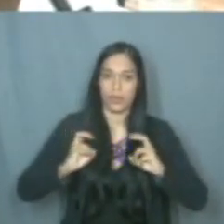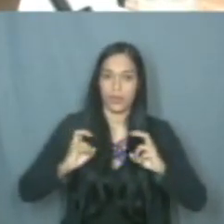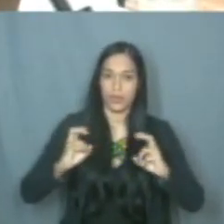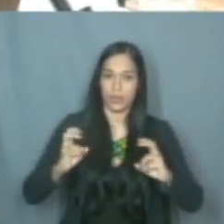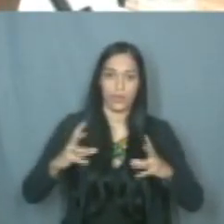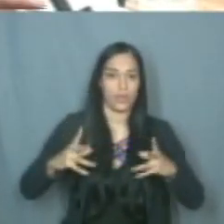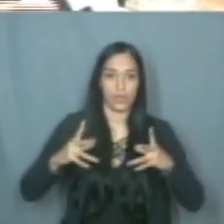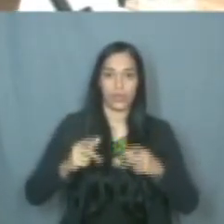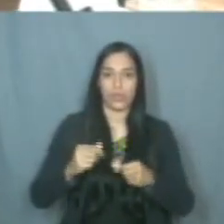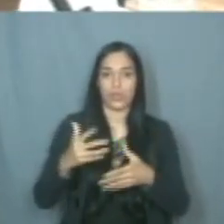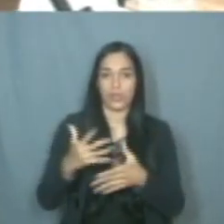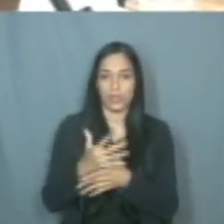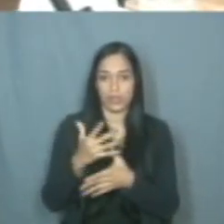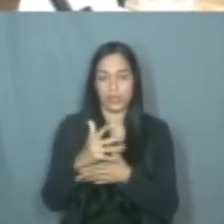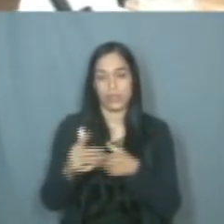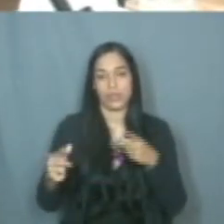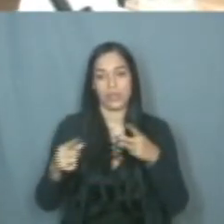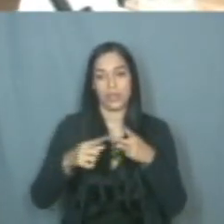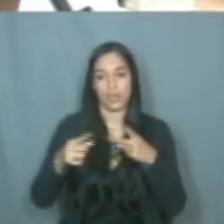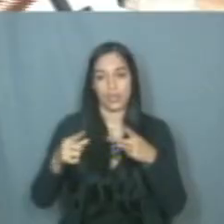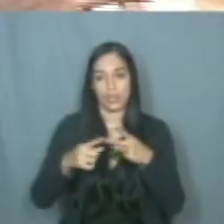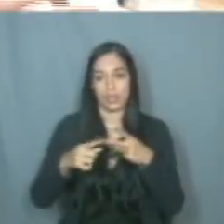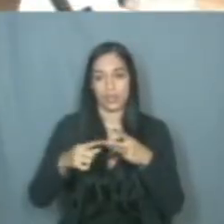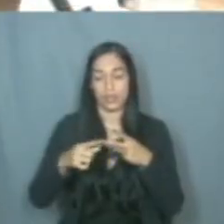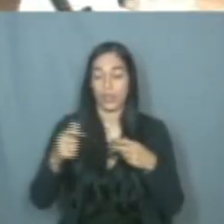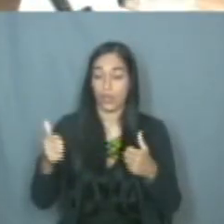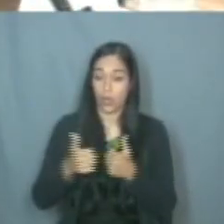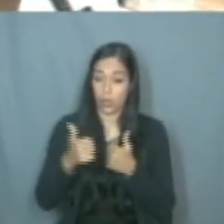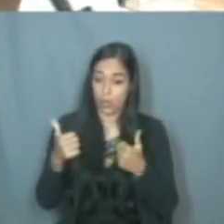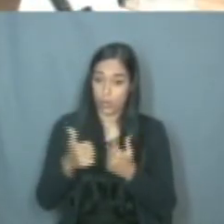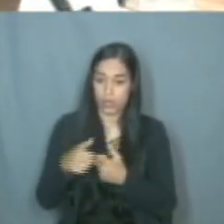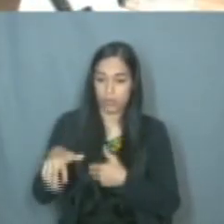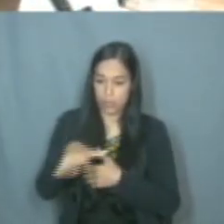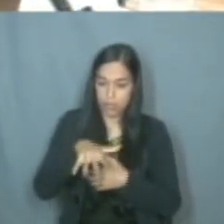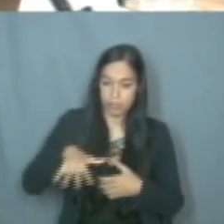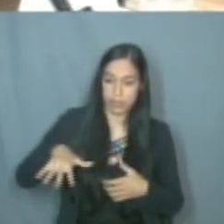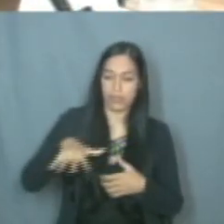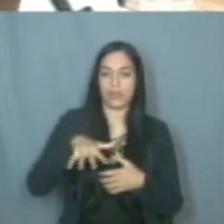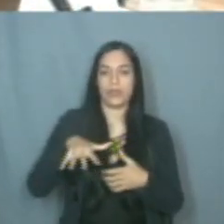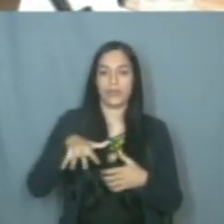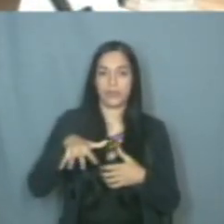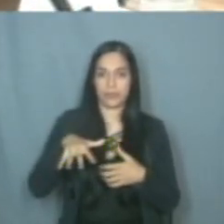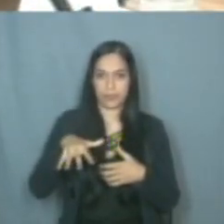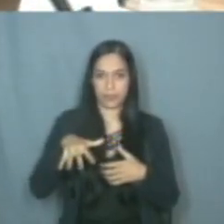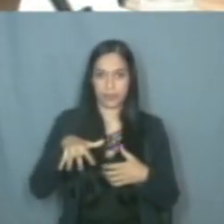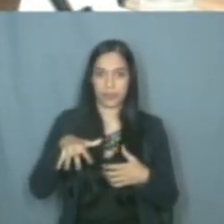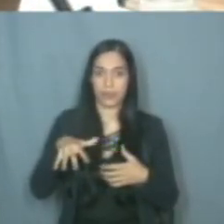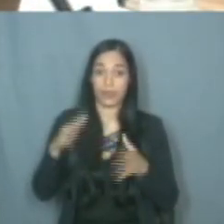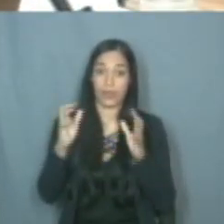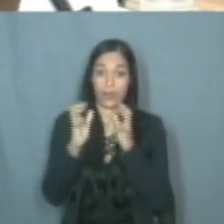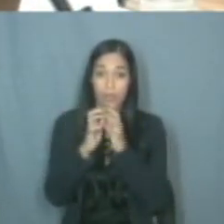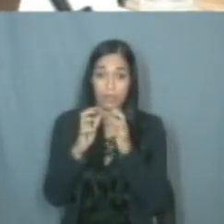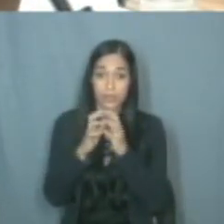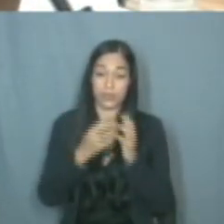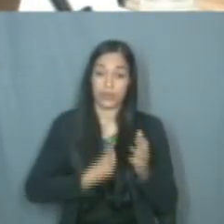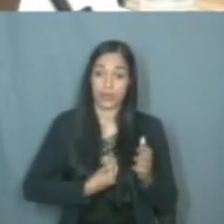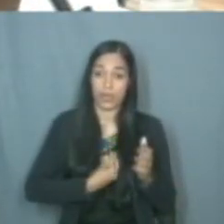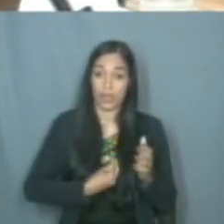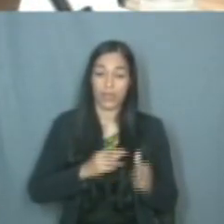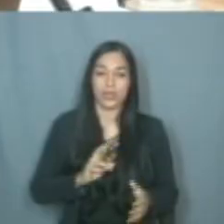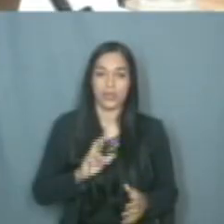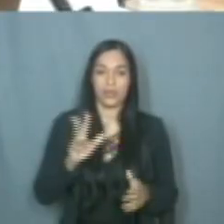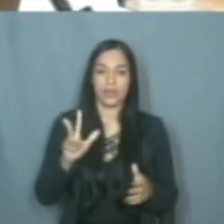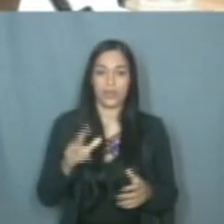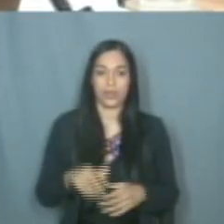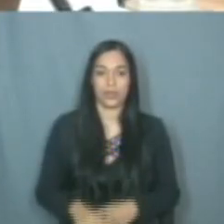toda a cidade, um sistema de ônibus que roda por toda a cidade, sendo que no Recife a nossa realidade é muito diferente